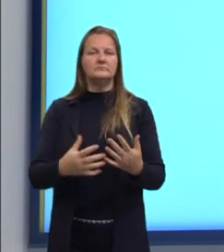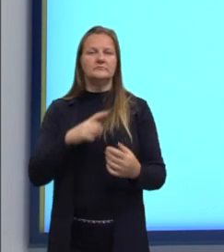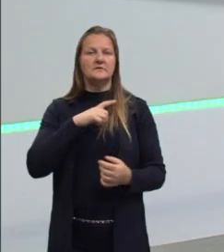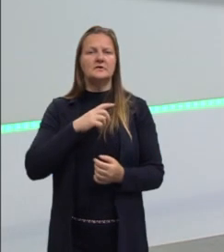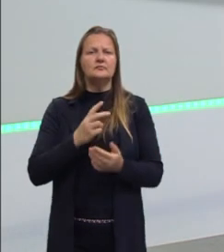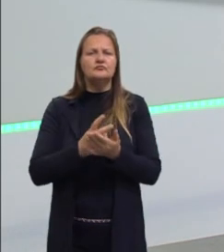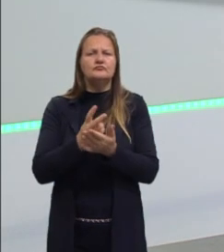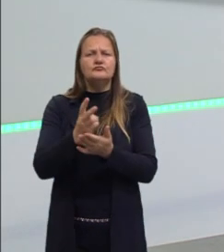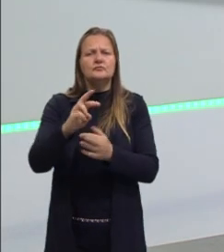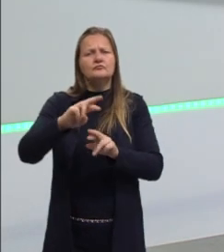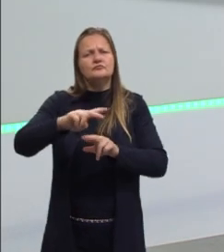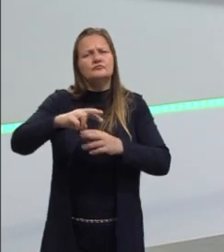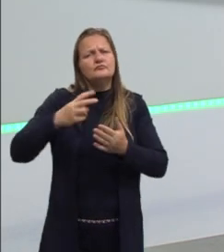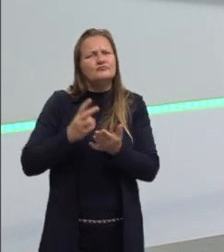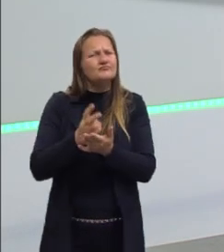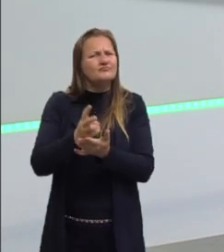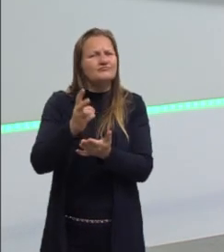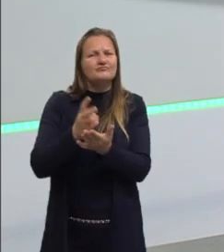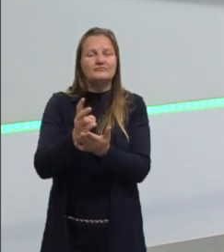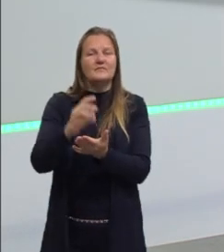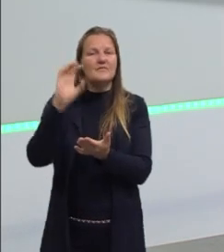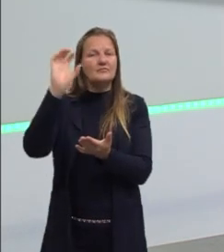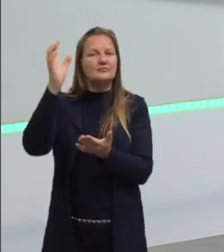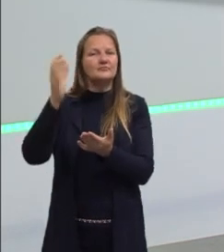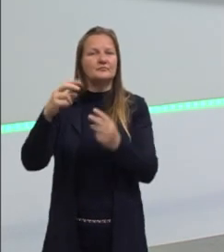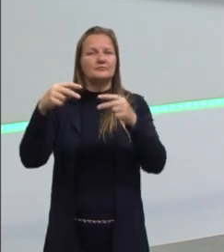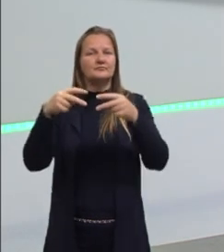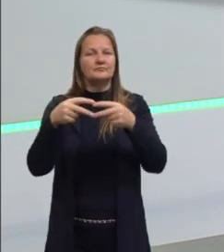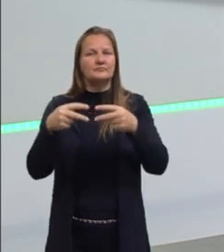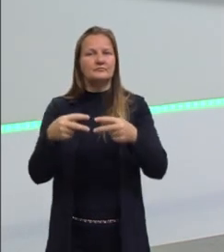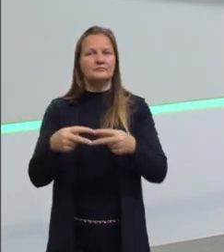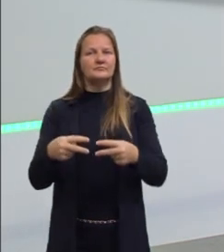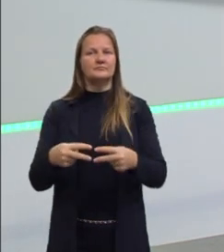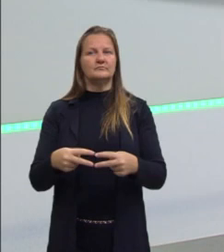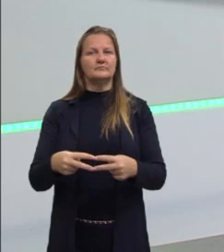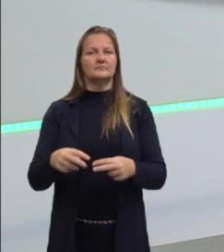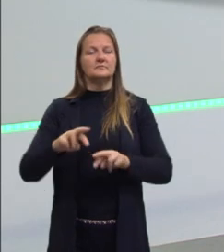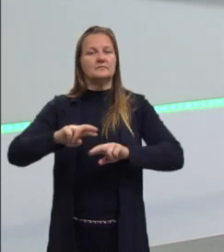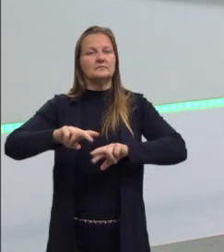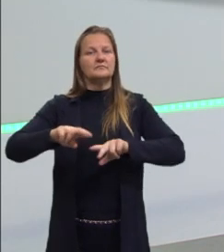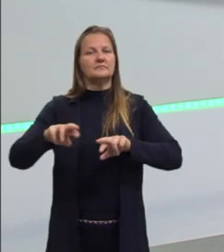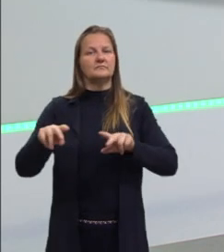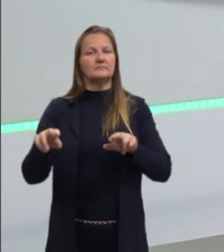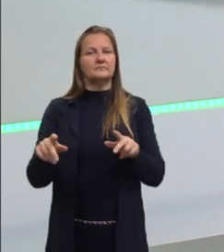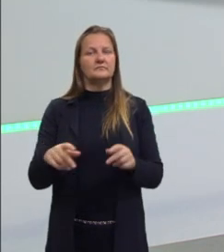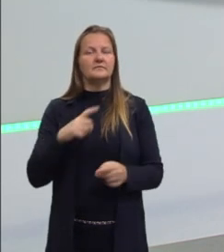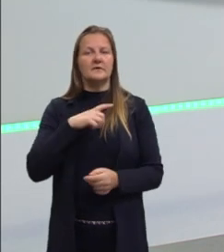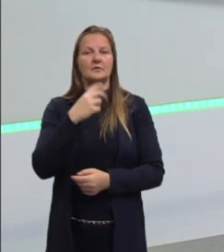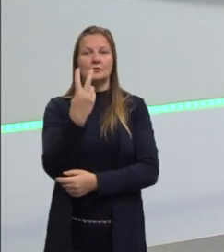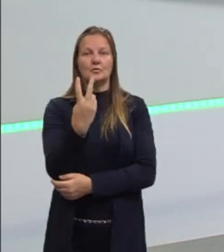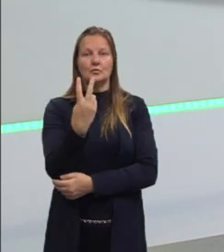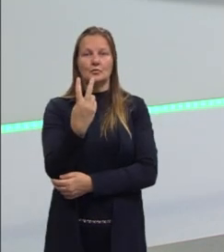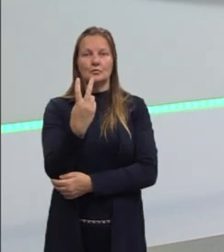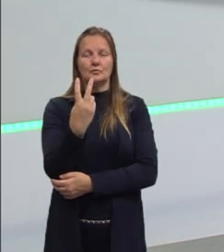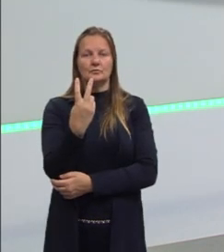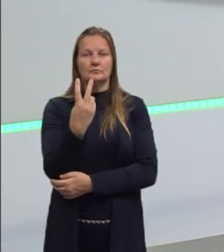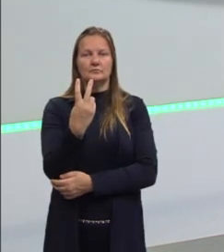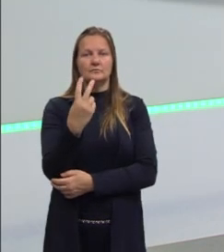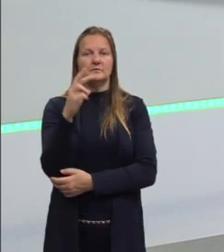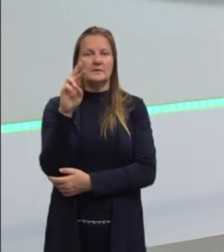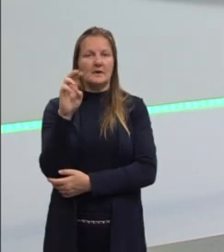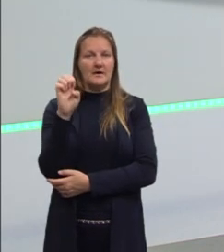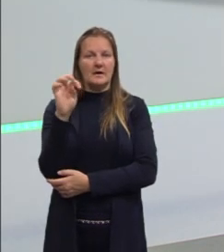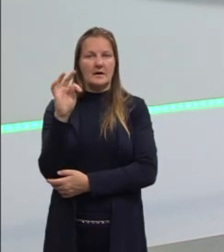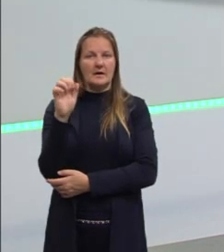são infinitas soluções ou infinitos pares ordenados só que quando a gente tem duas retas que possuem